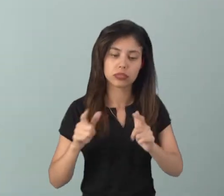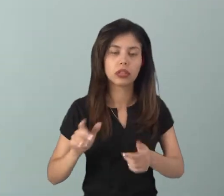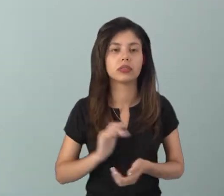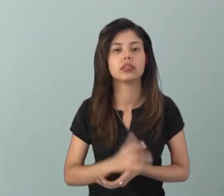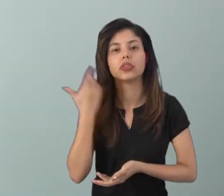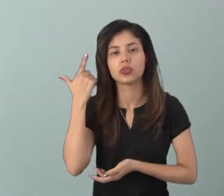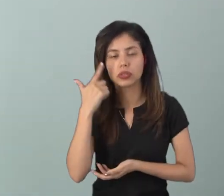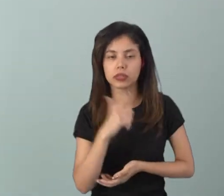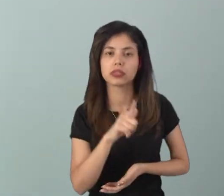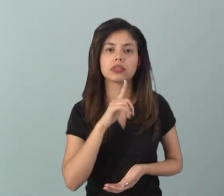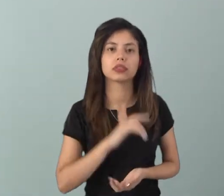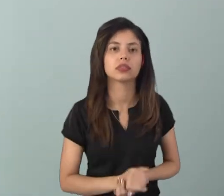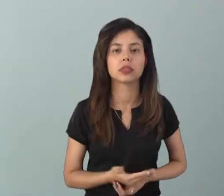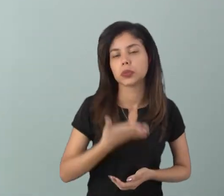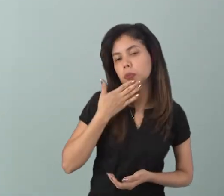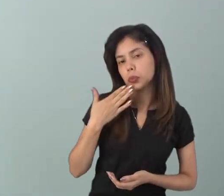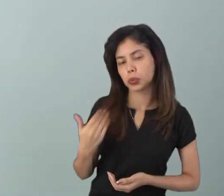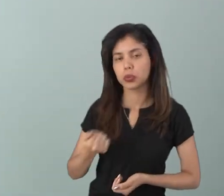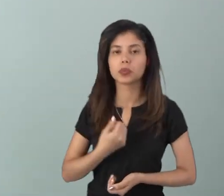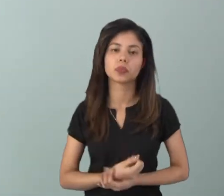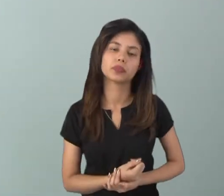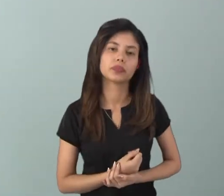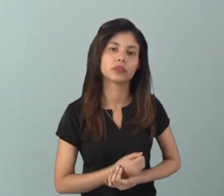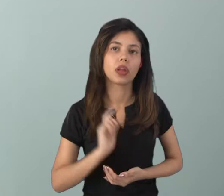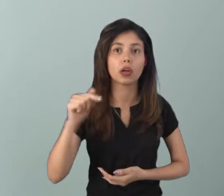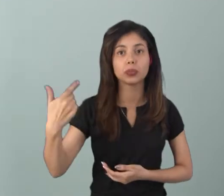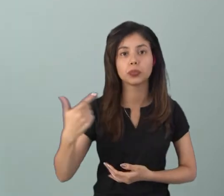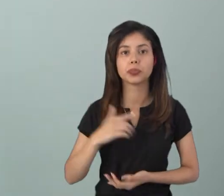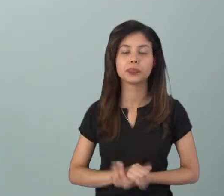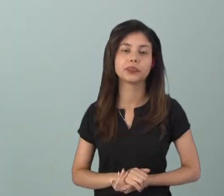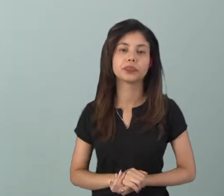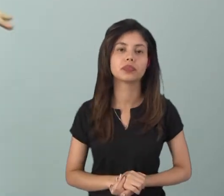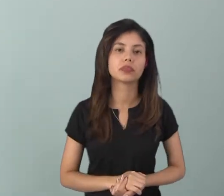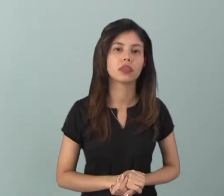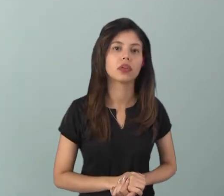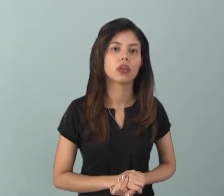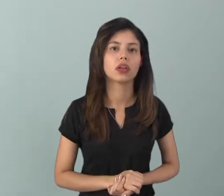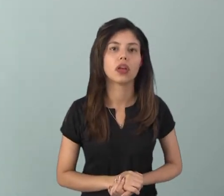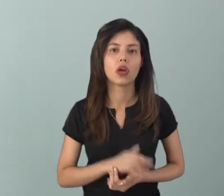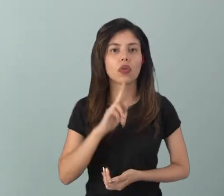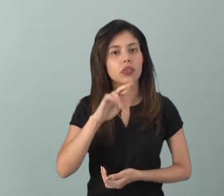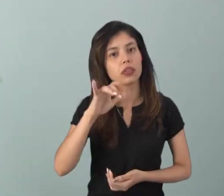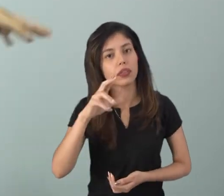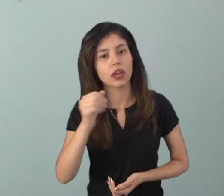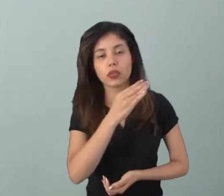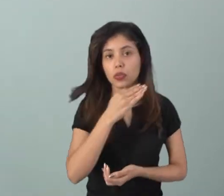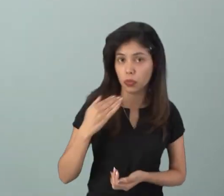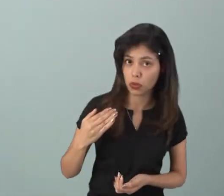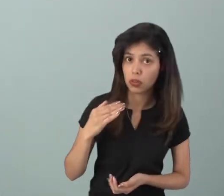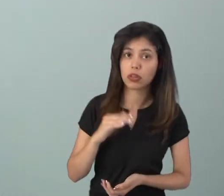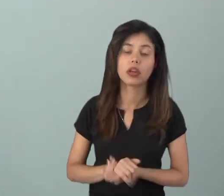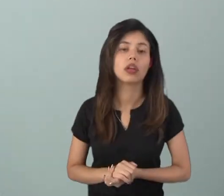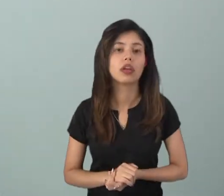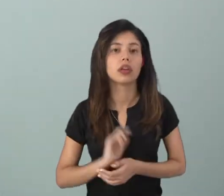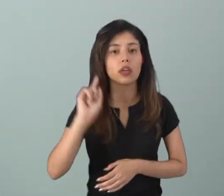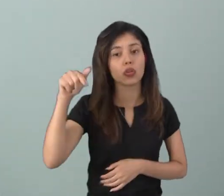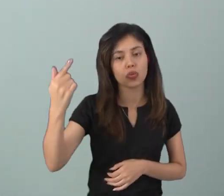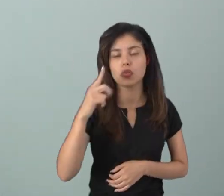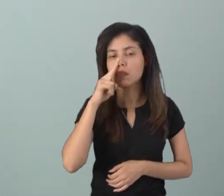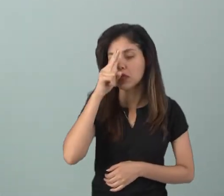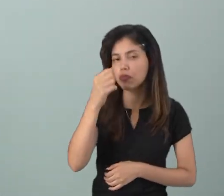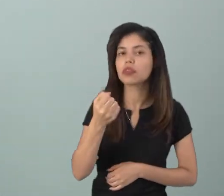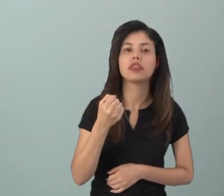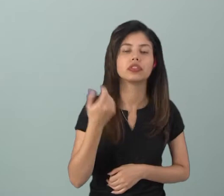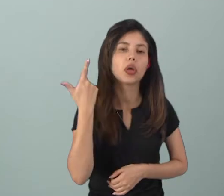aqueles que conseguiram se sair melhor em relação aos outros. Então, os mais frágeis tendem a morrer, e aqueles, né,